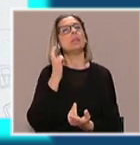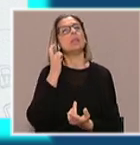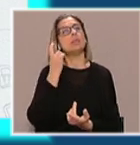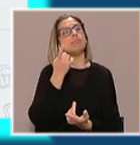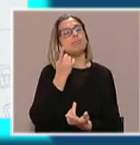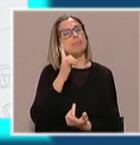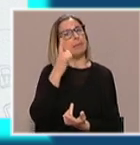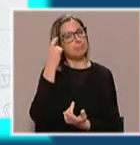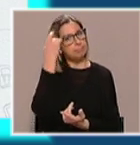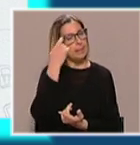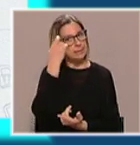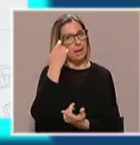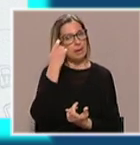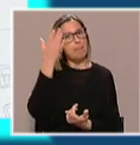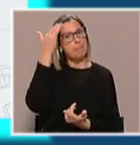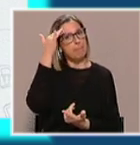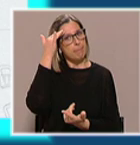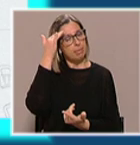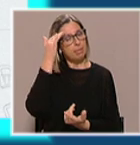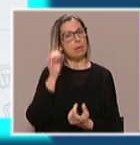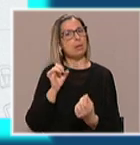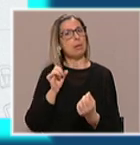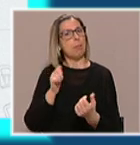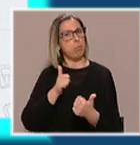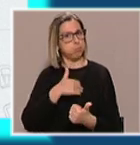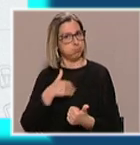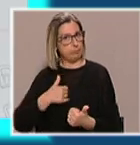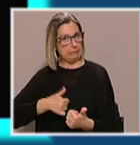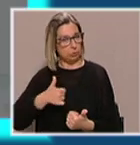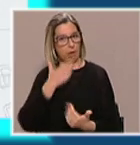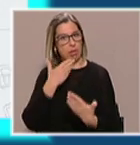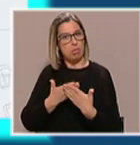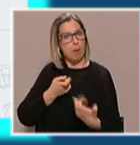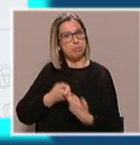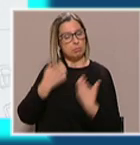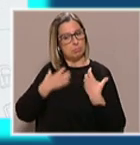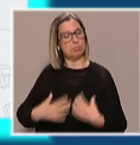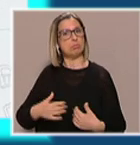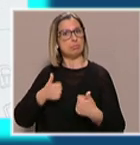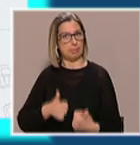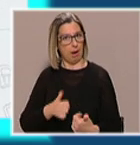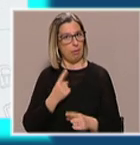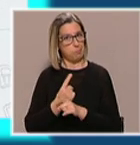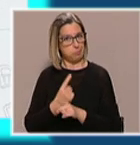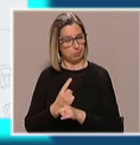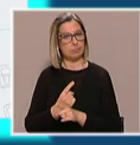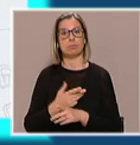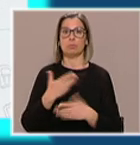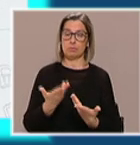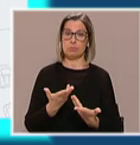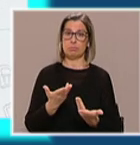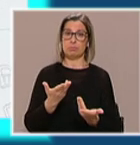sã, corpo são e que o sono é reparador de todo o nosso organismo. Pois bem, como